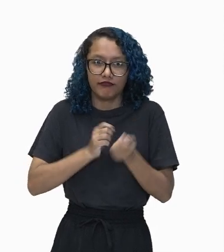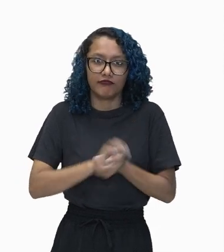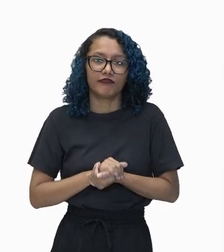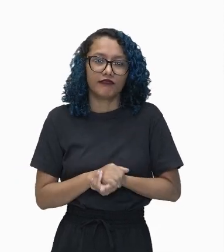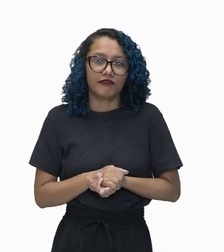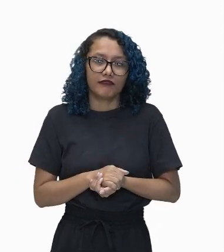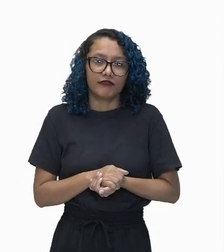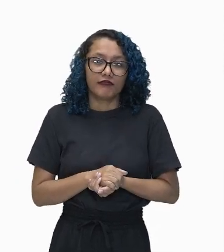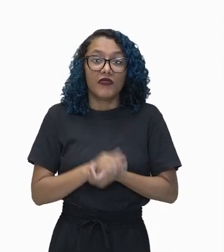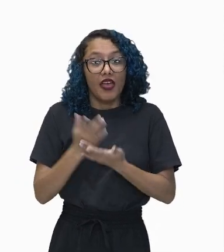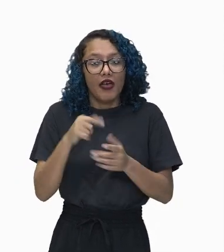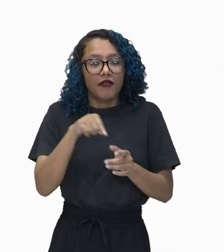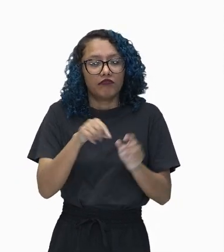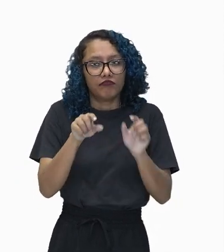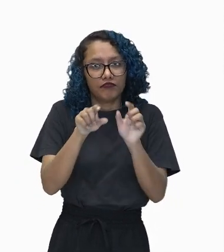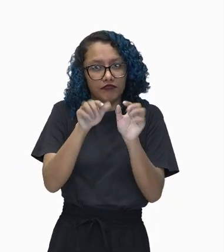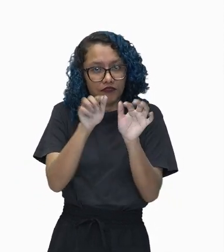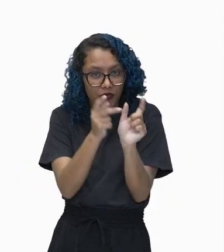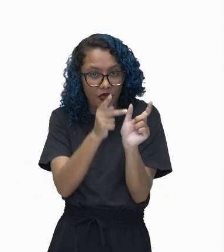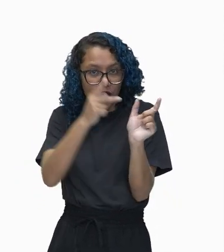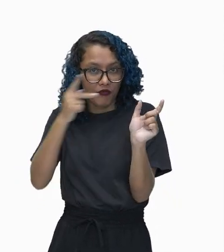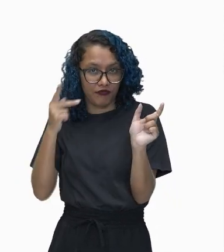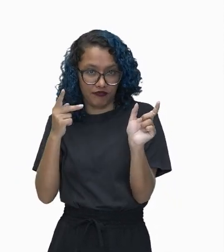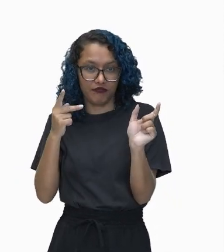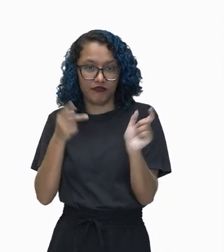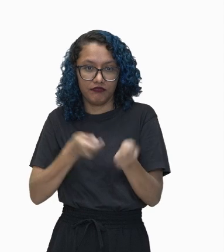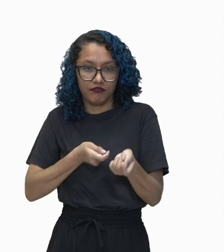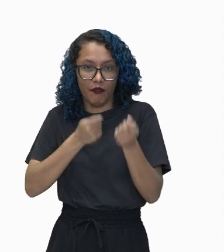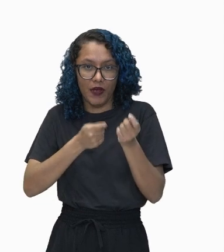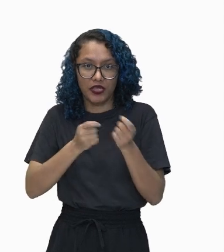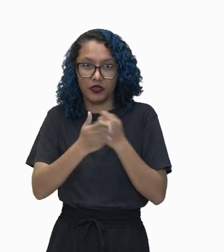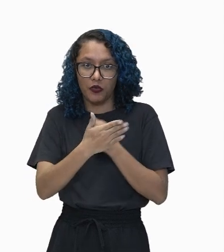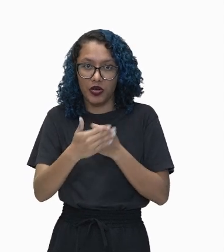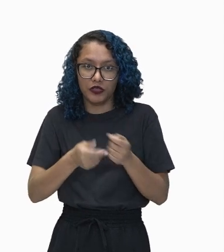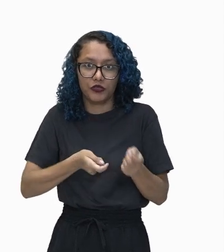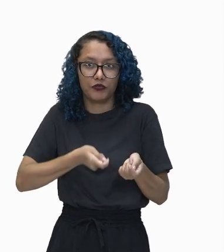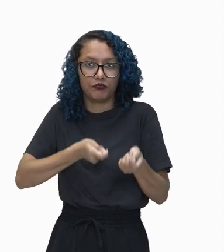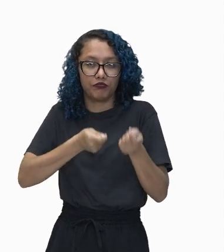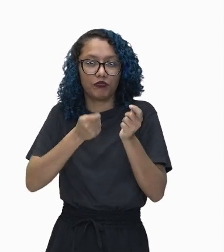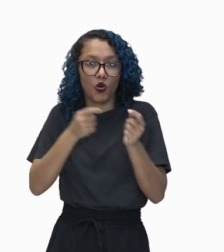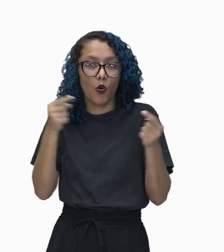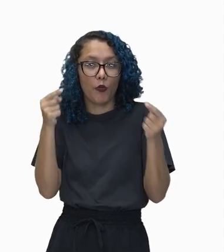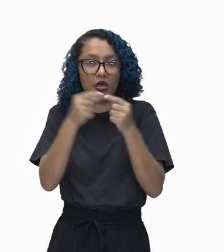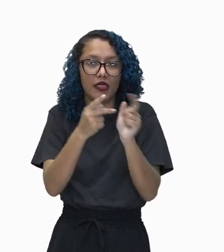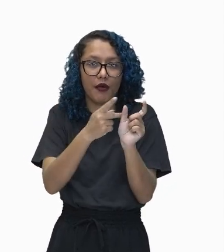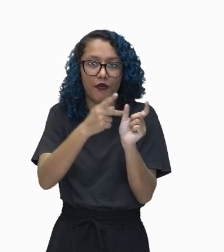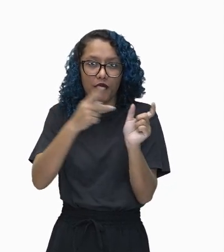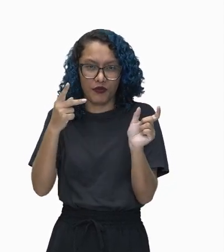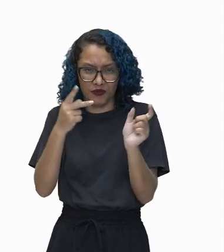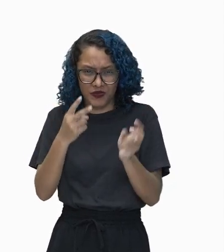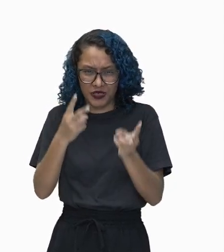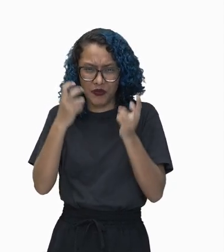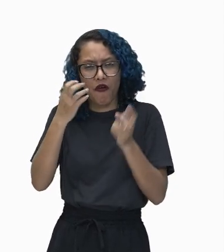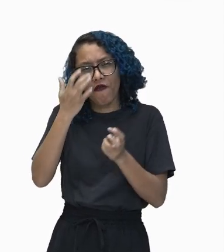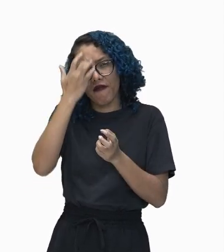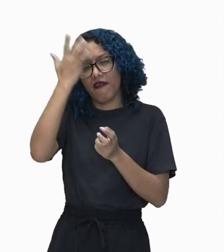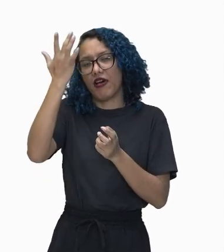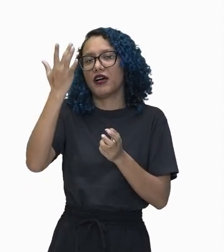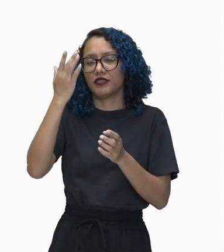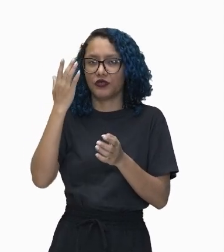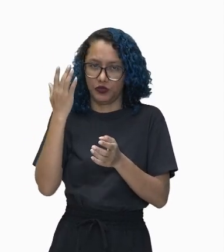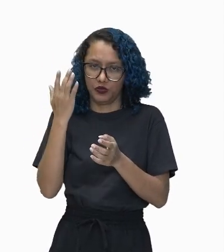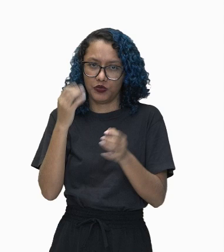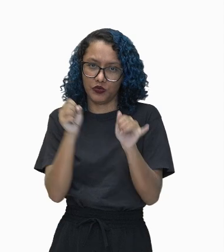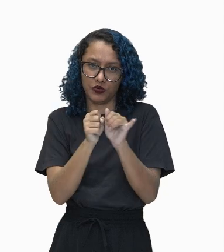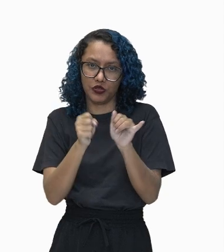sujeito, ok? Muito bem. Notaram como é fácil descobrir o sujeito da oração,